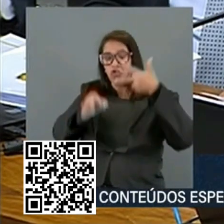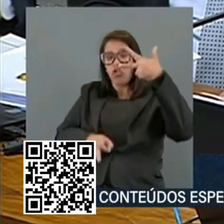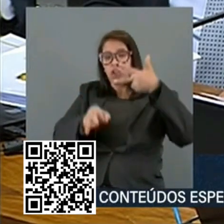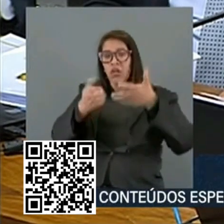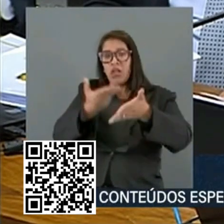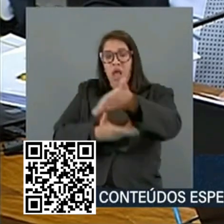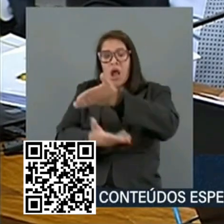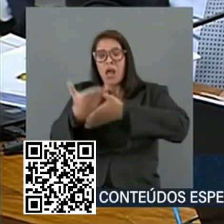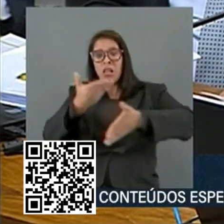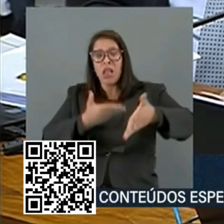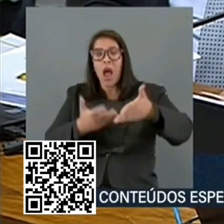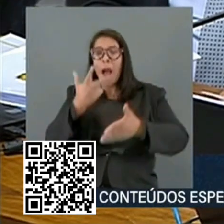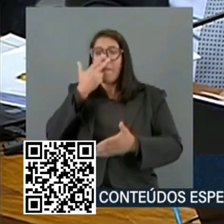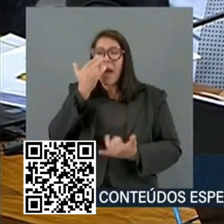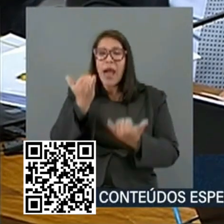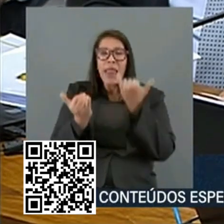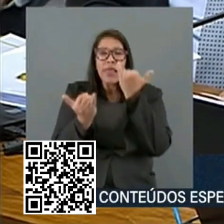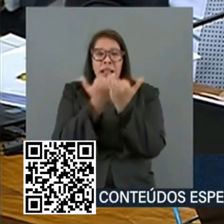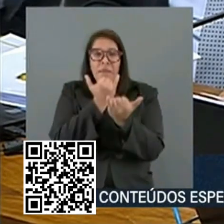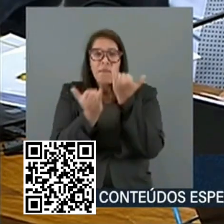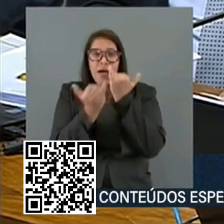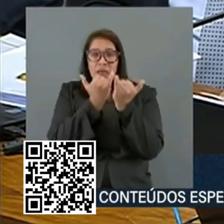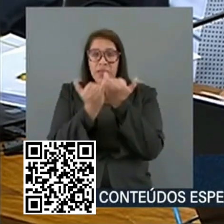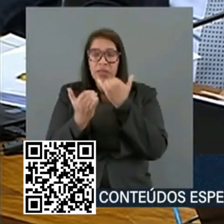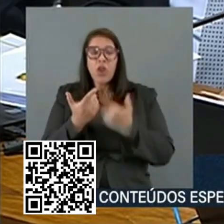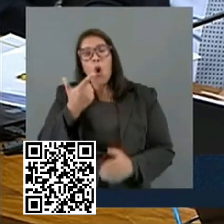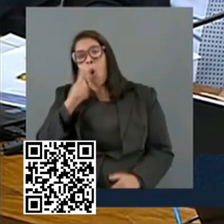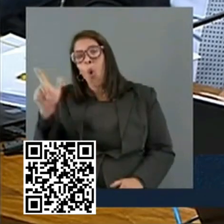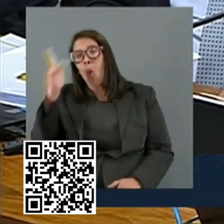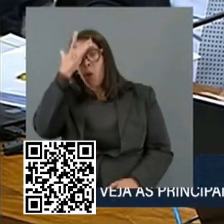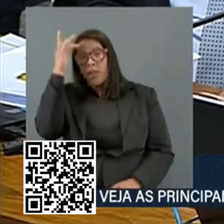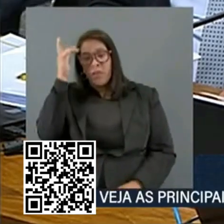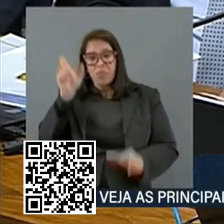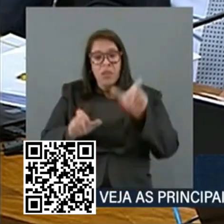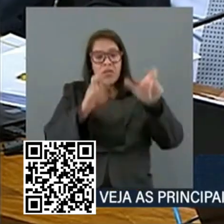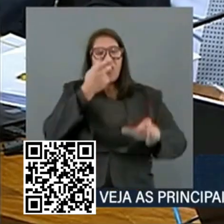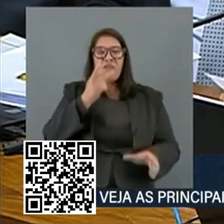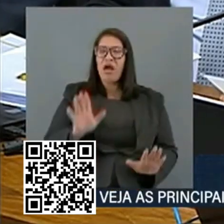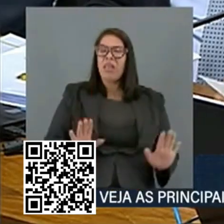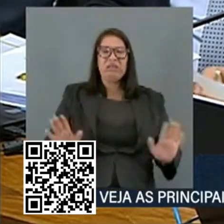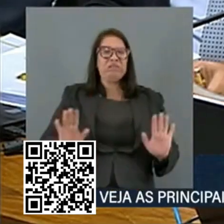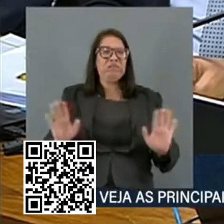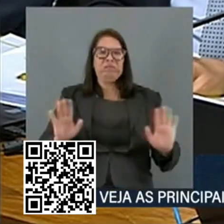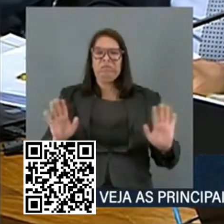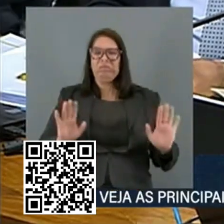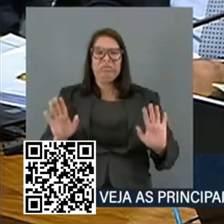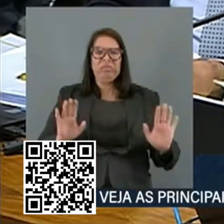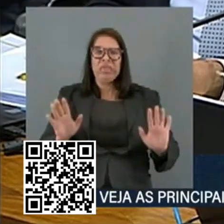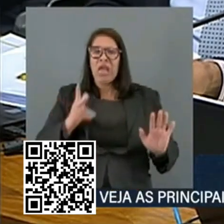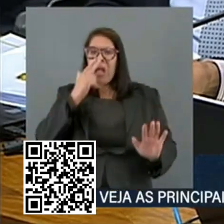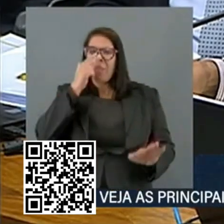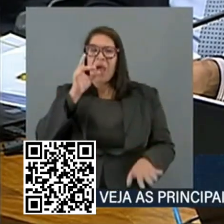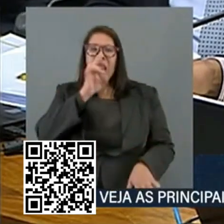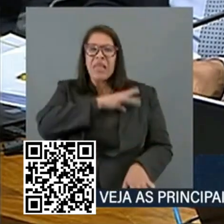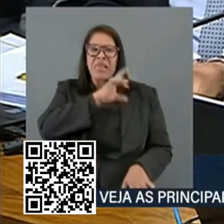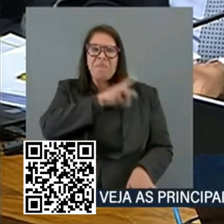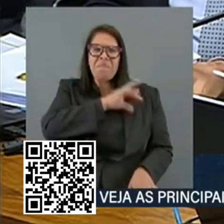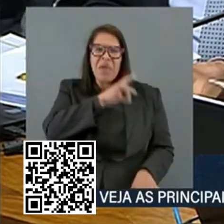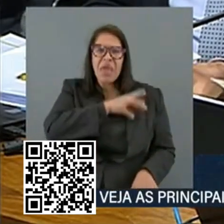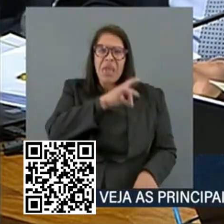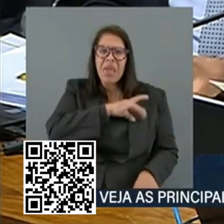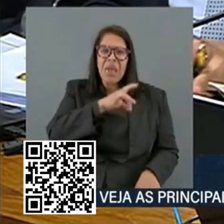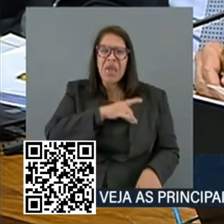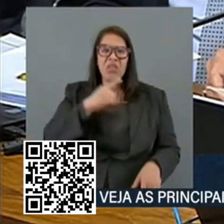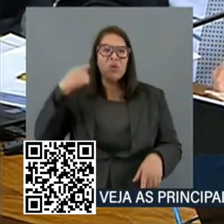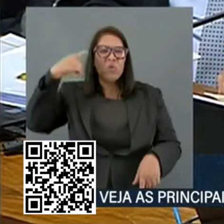relação simbiótica. Outros dizem que tem mais a ver com o receio por